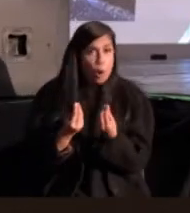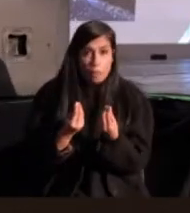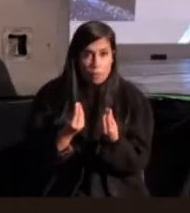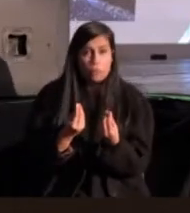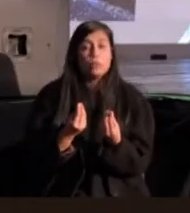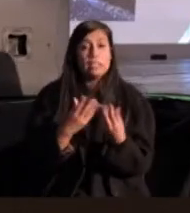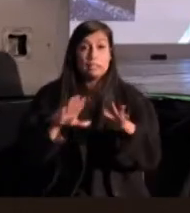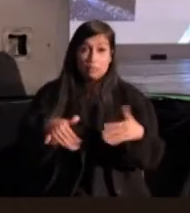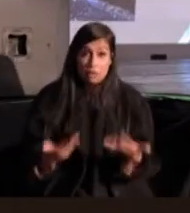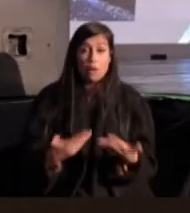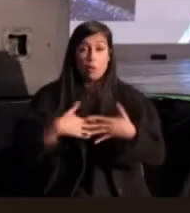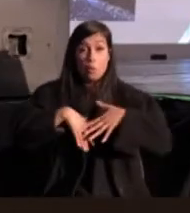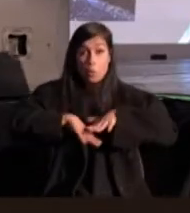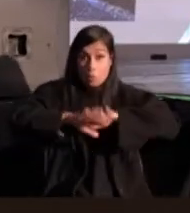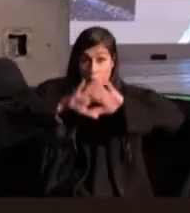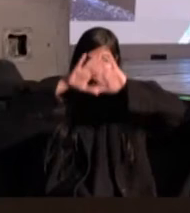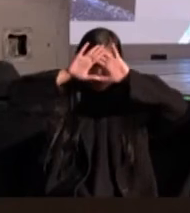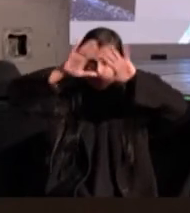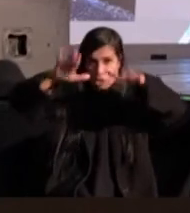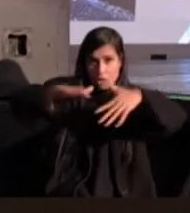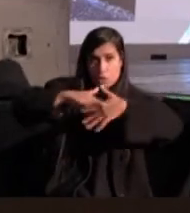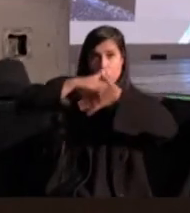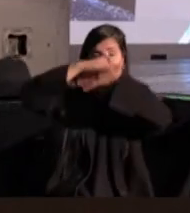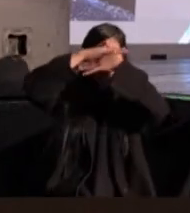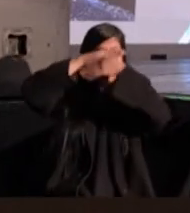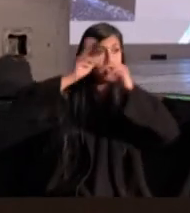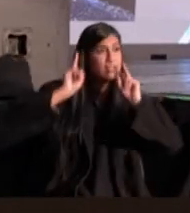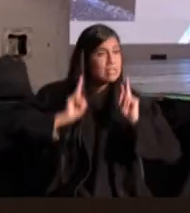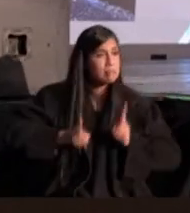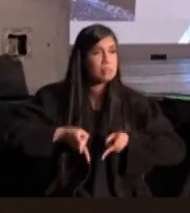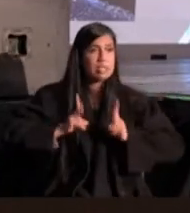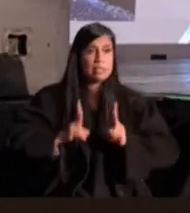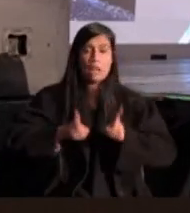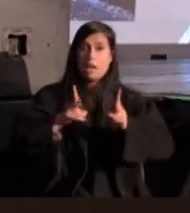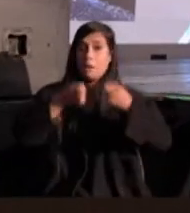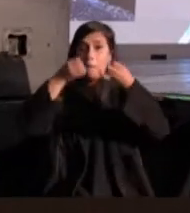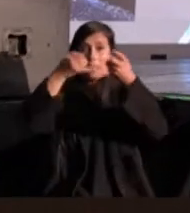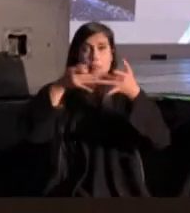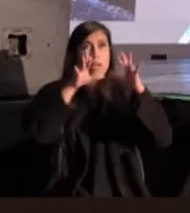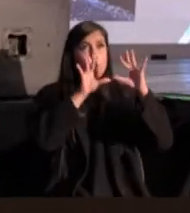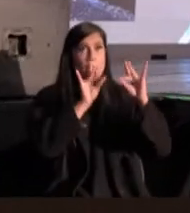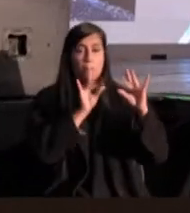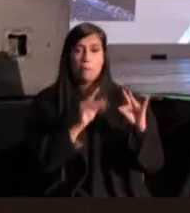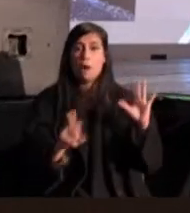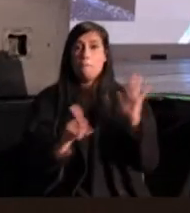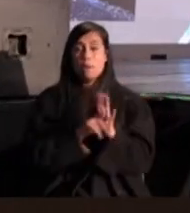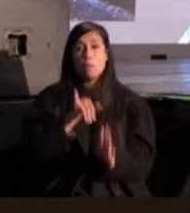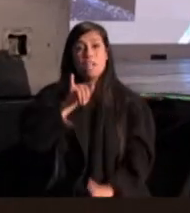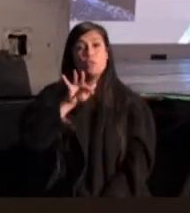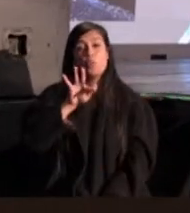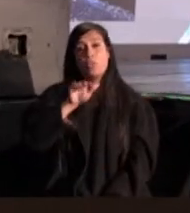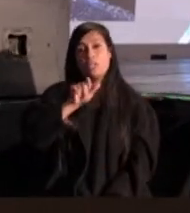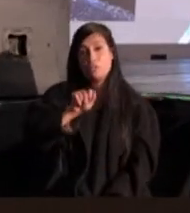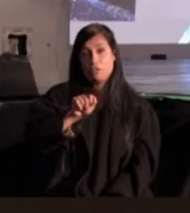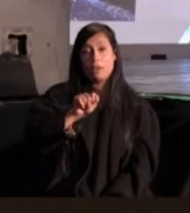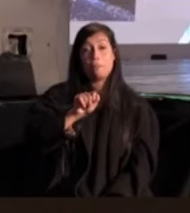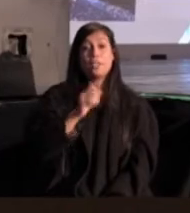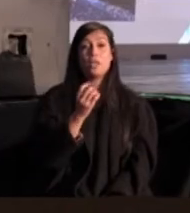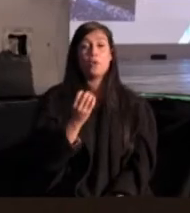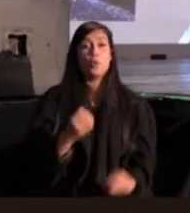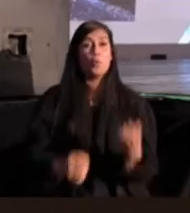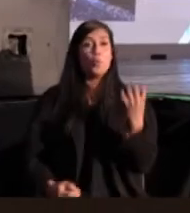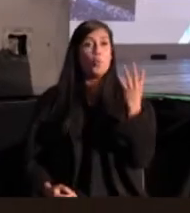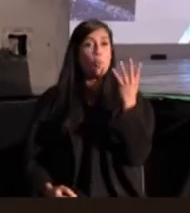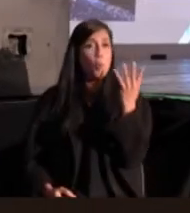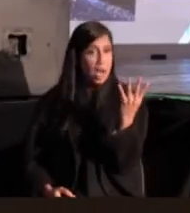Orúmila tem uma análise combinatória que é feita no do IFÁ, que é 4x4, os